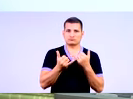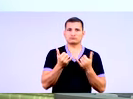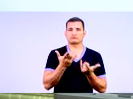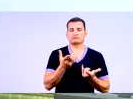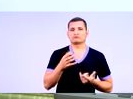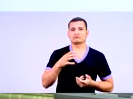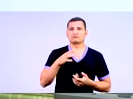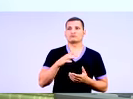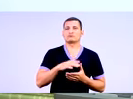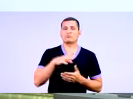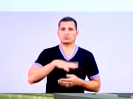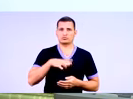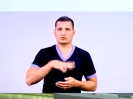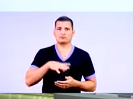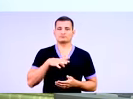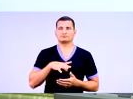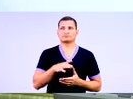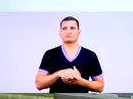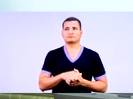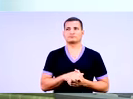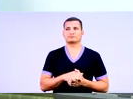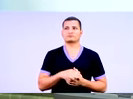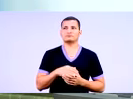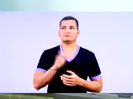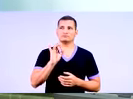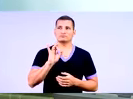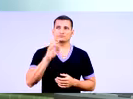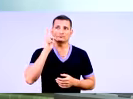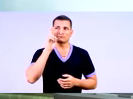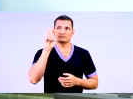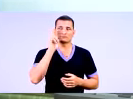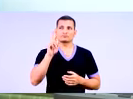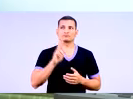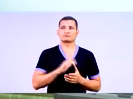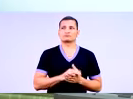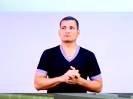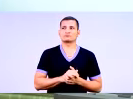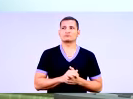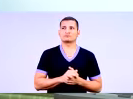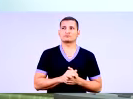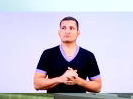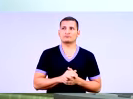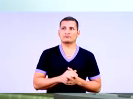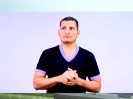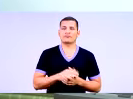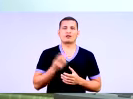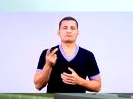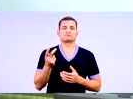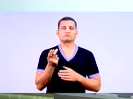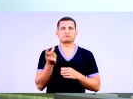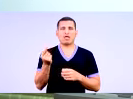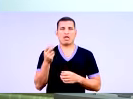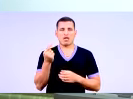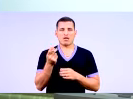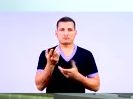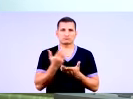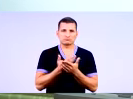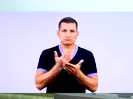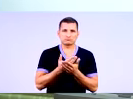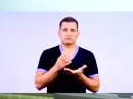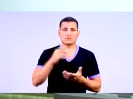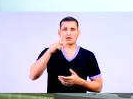sufixos em português. Então, só lembrando para quem faz tempo que está sem estudar, o prefixo